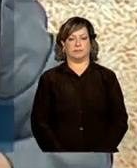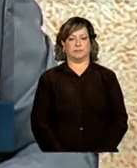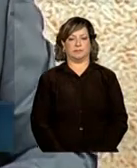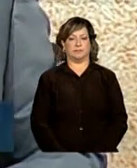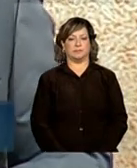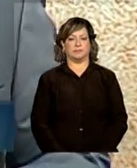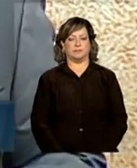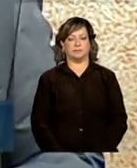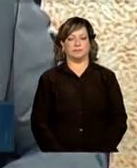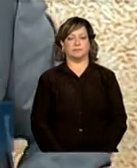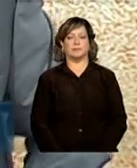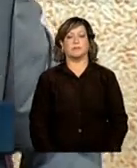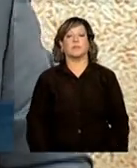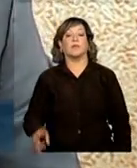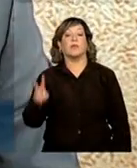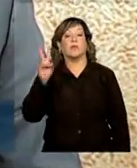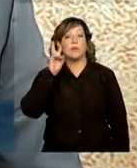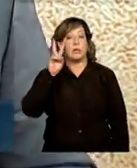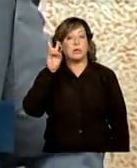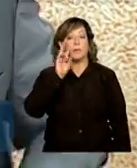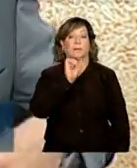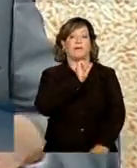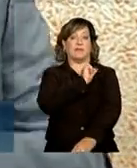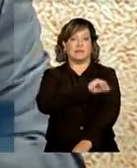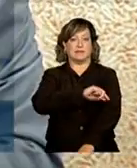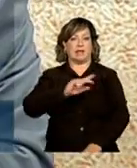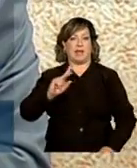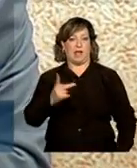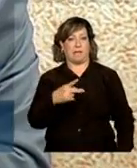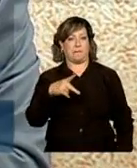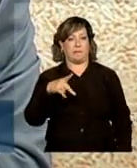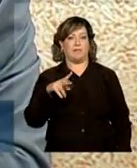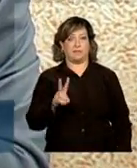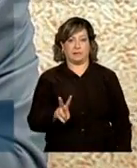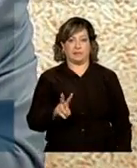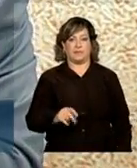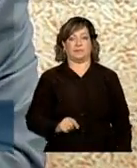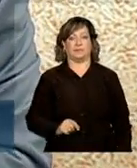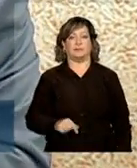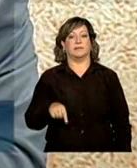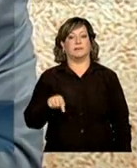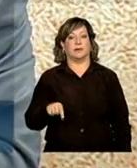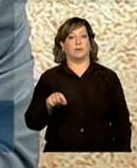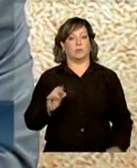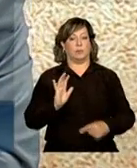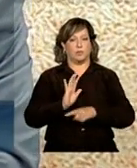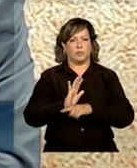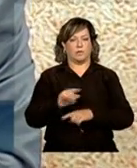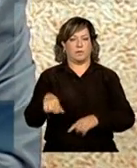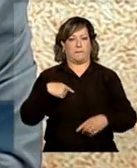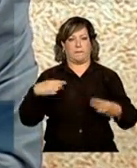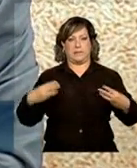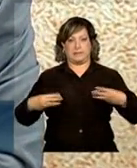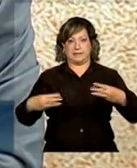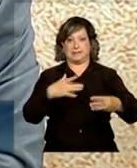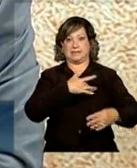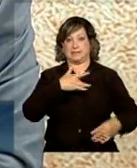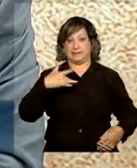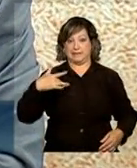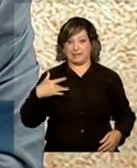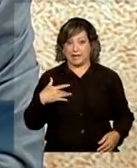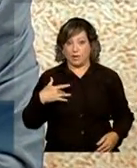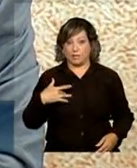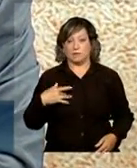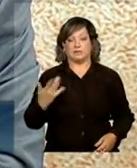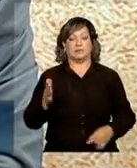Obrigada sobre a vacina do HPV né Eh o estímulo do Ministério da Saúde é